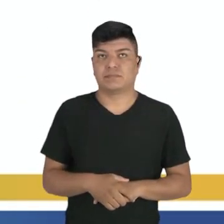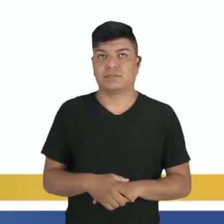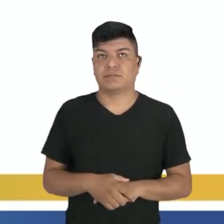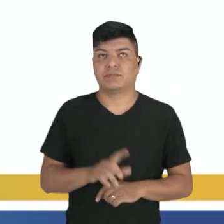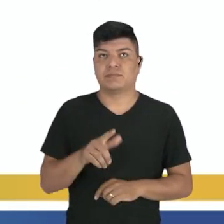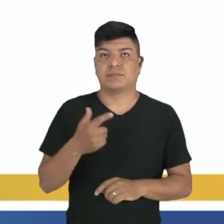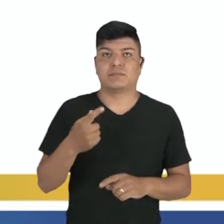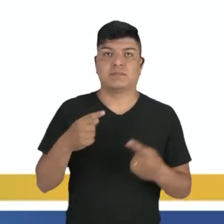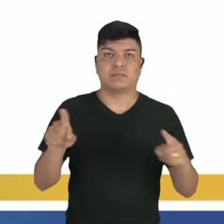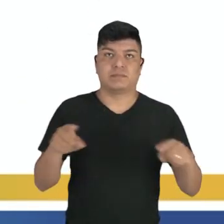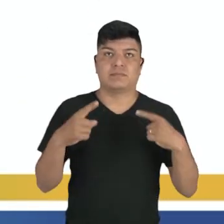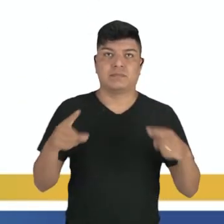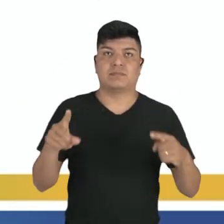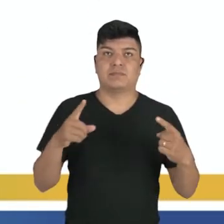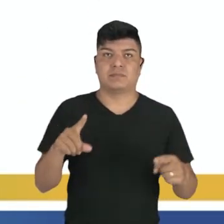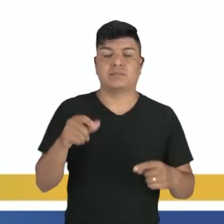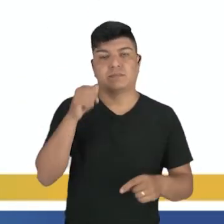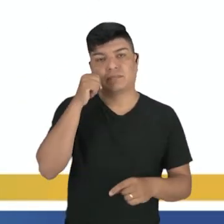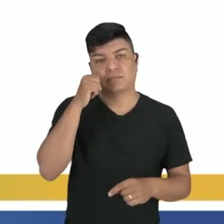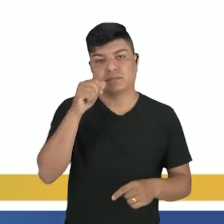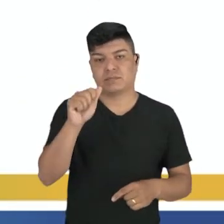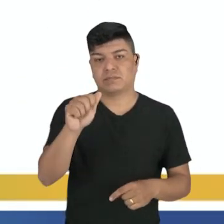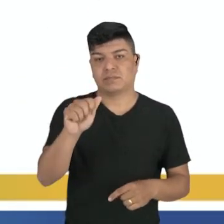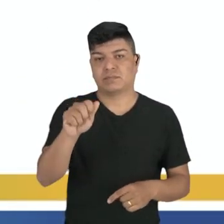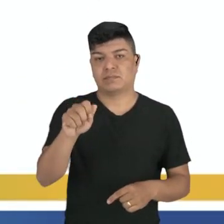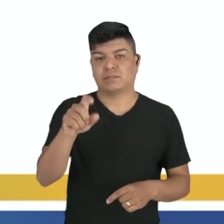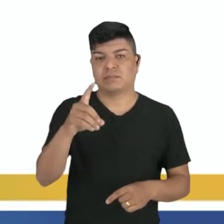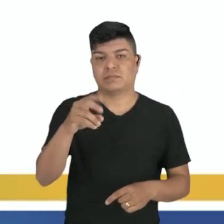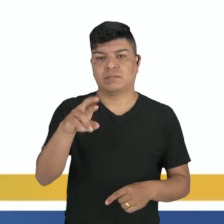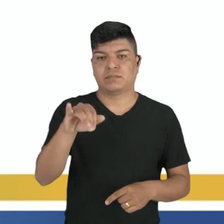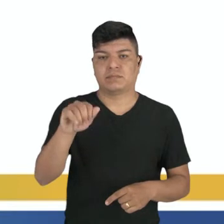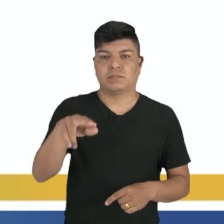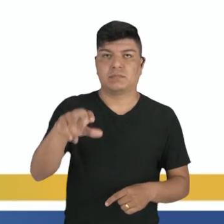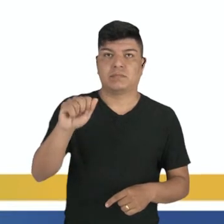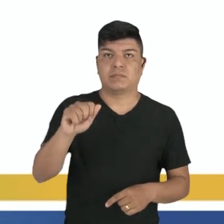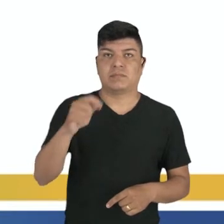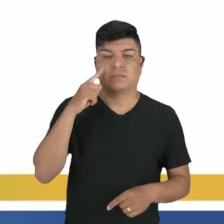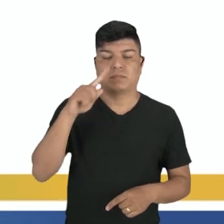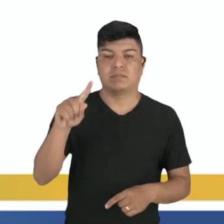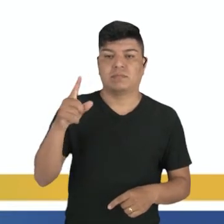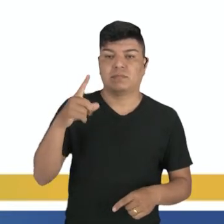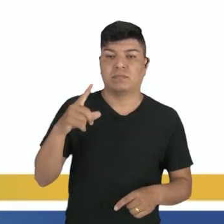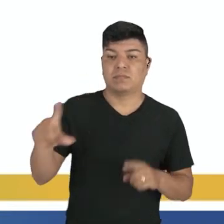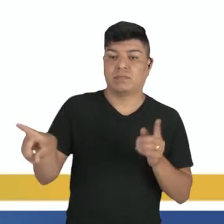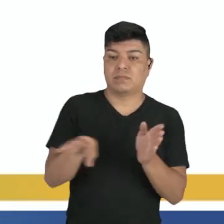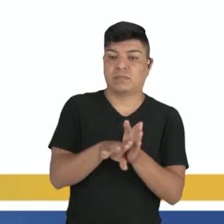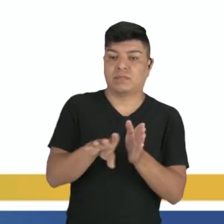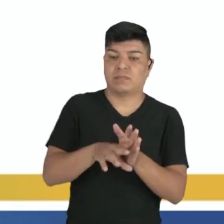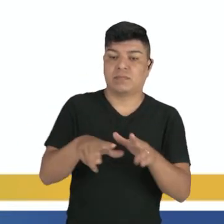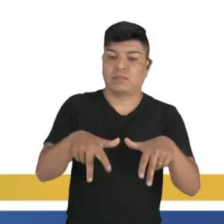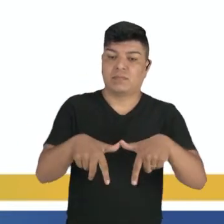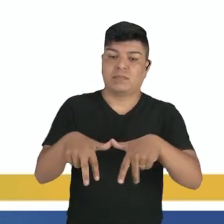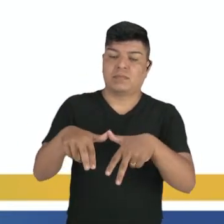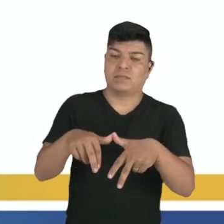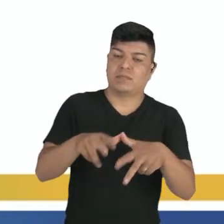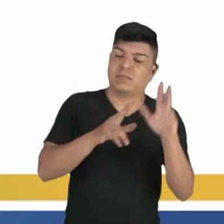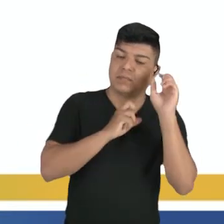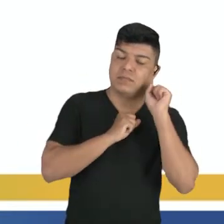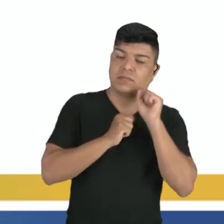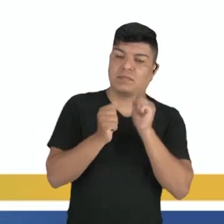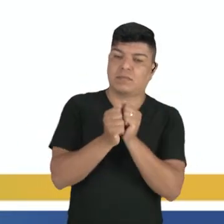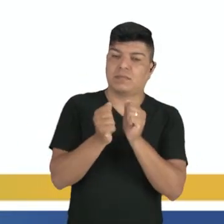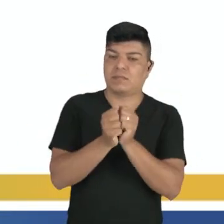temos uma música da Adriana Calcanhoto, né, chamada Fico Assim Sem Você. Tô louca pra te ver chegar, tô louca pra te ter nas mãos, deitar no teu